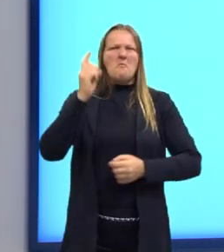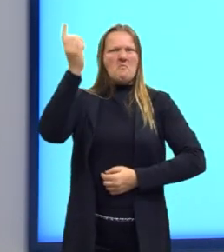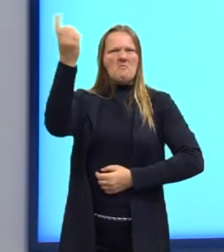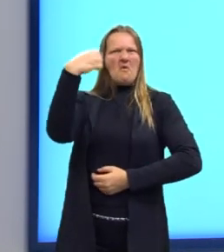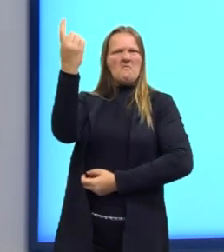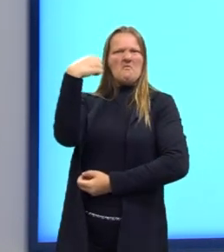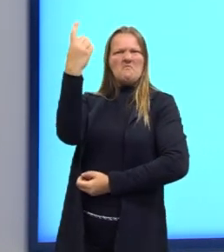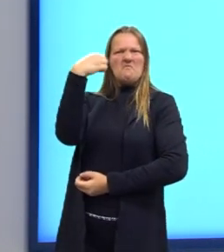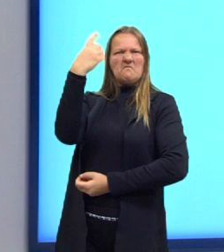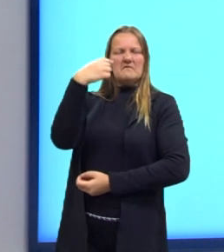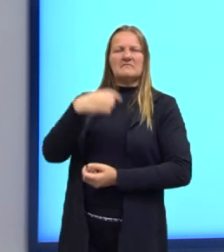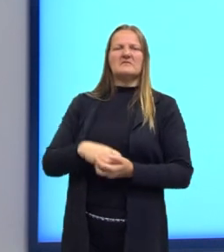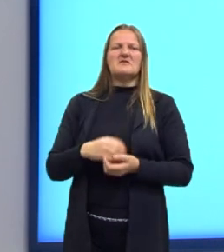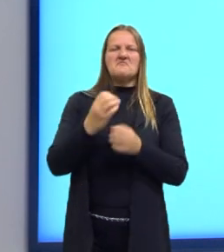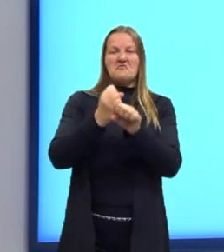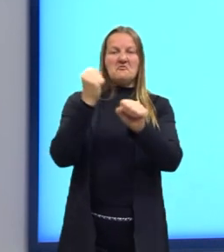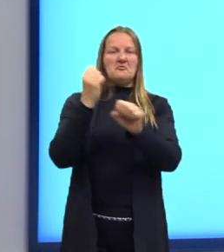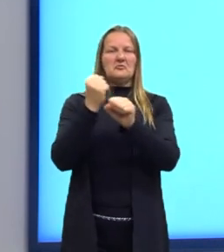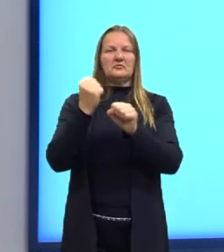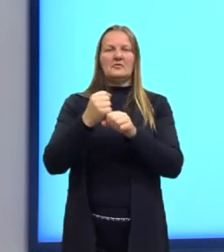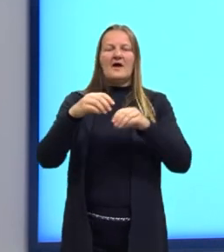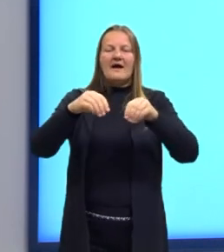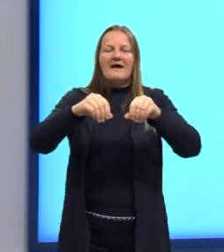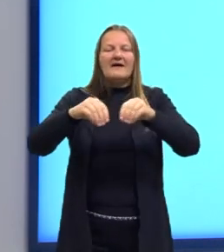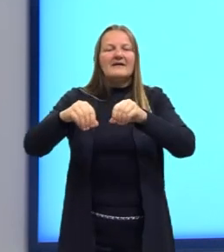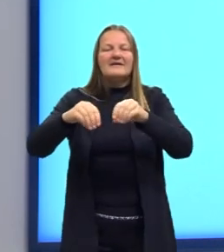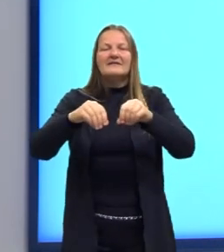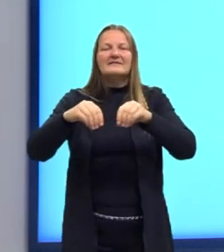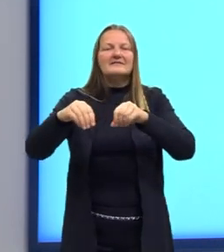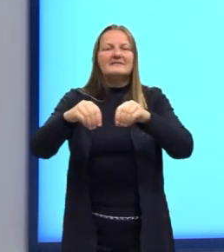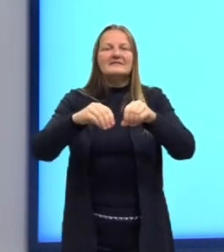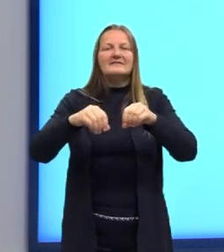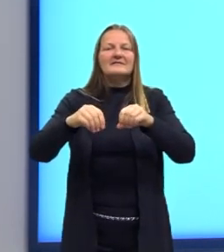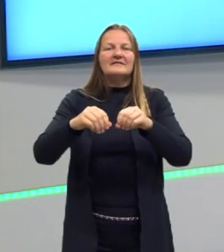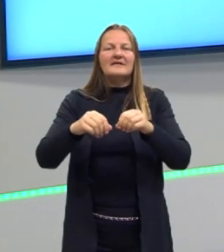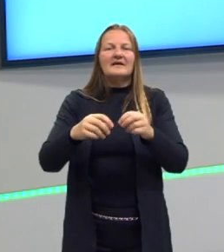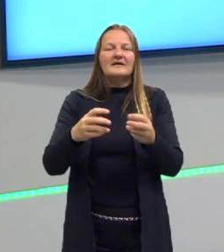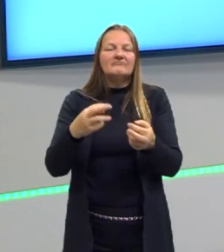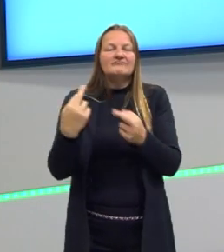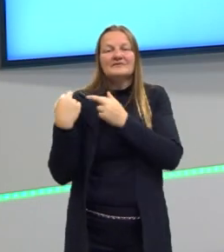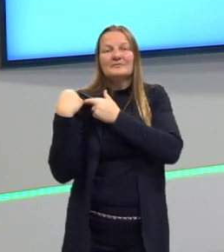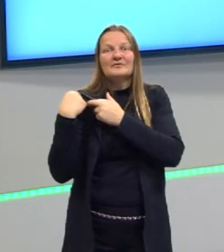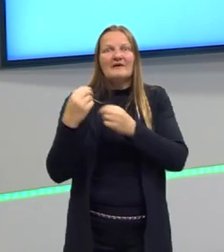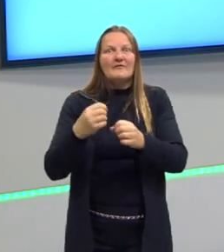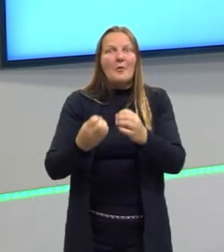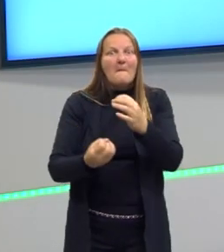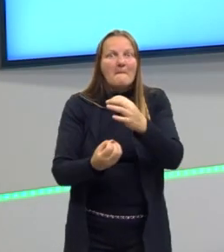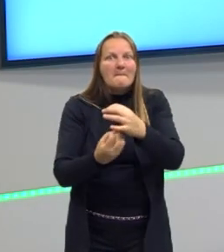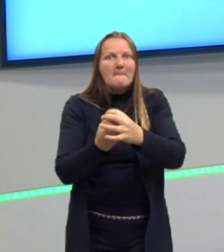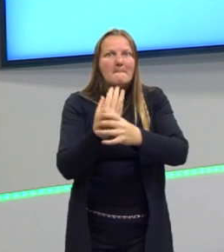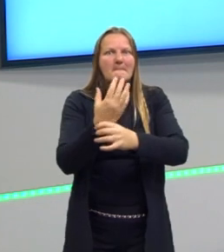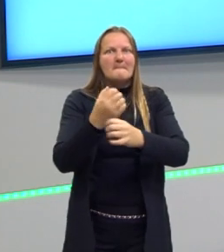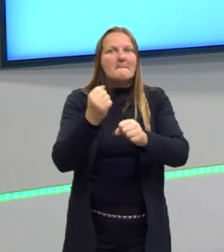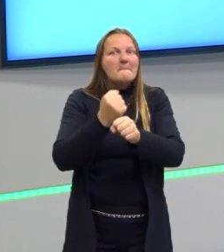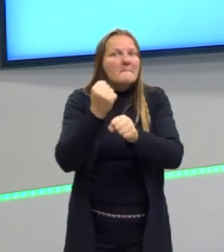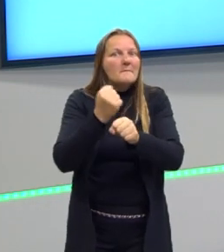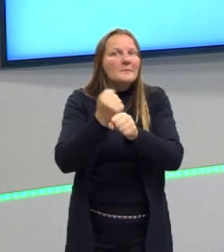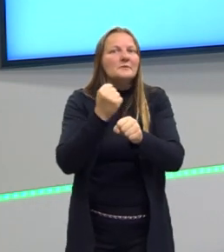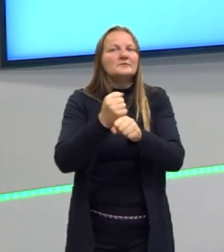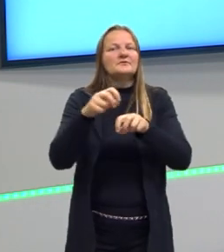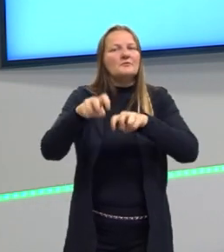que manda o que lucra e a terra né que é a responsável pela parte do